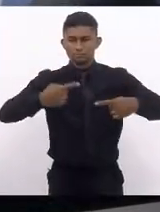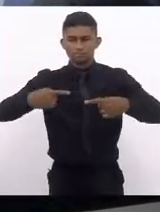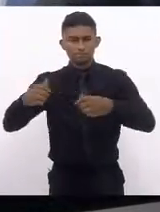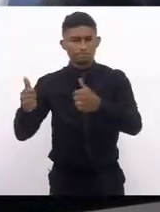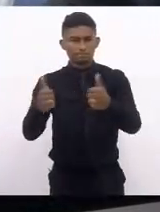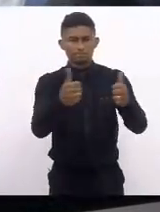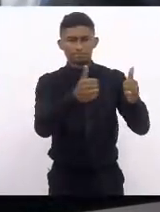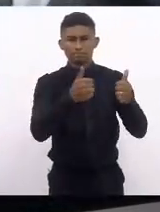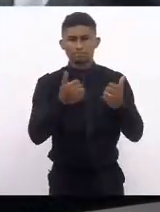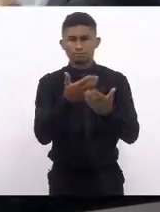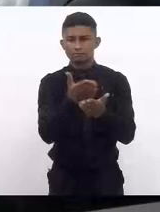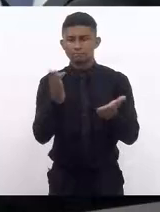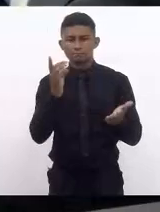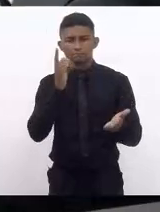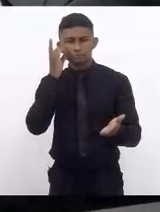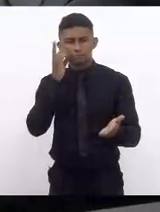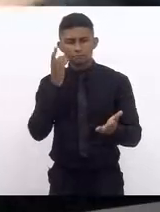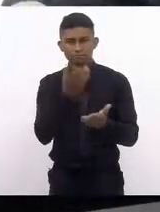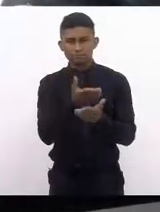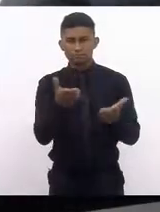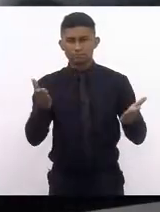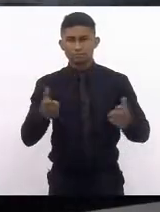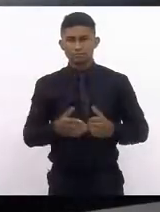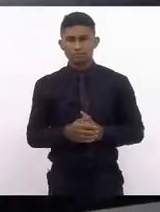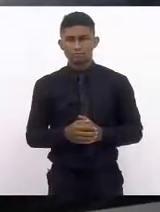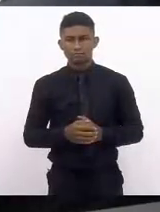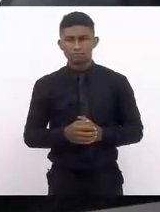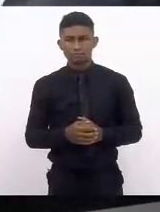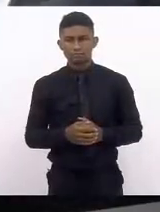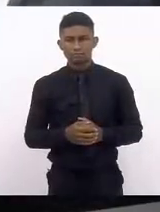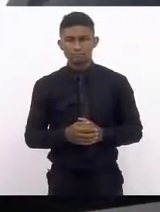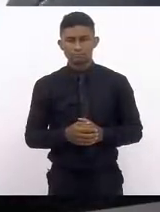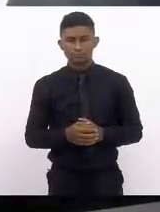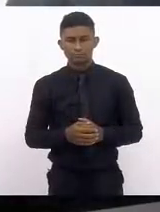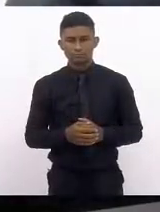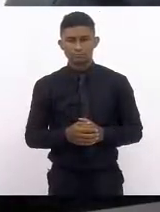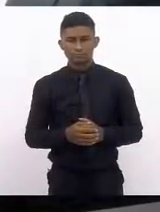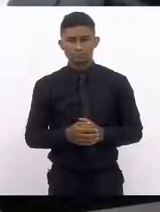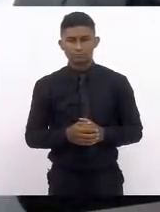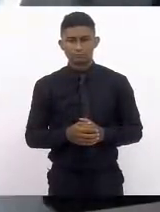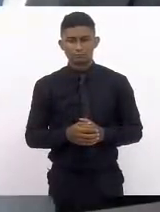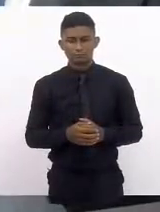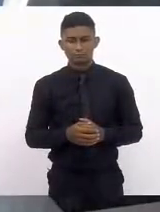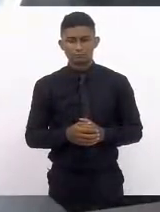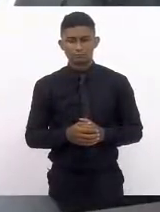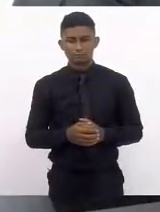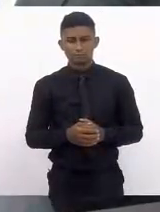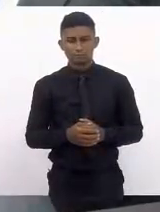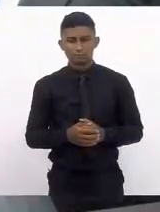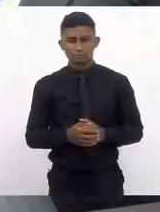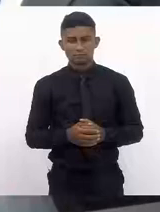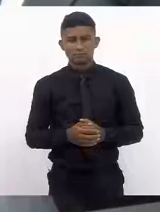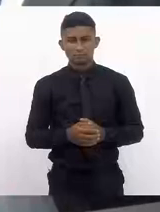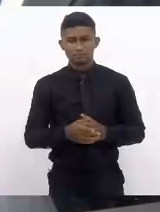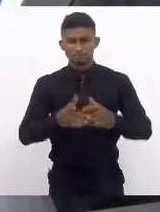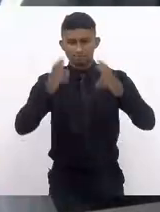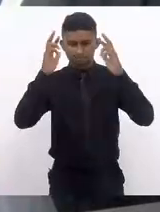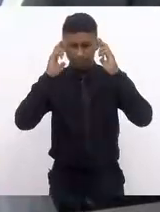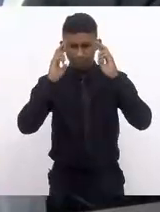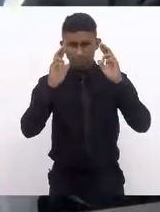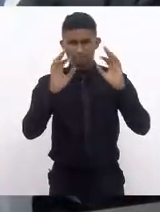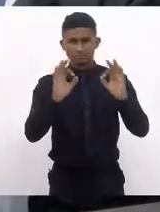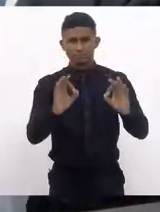discussões a todos os deputados para o nosso e o nosso respeito